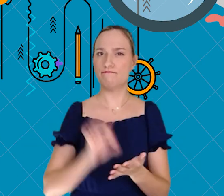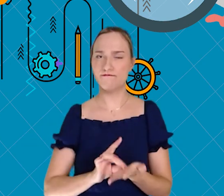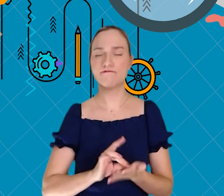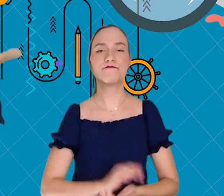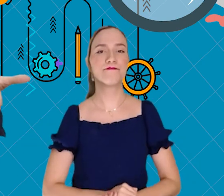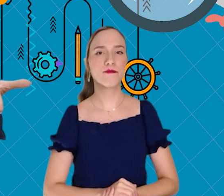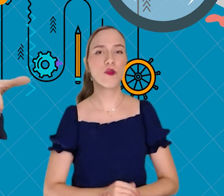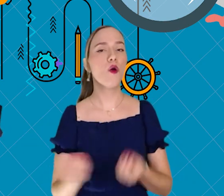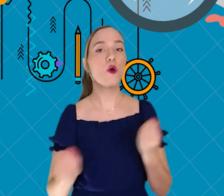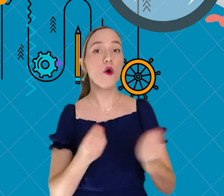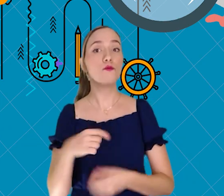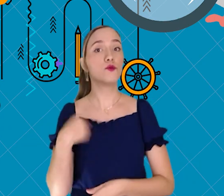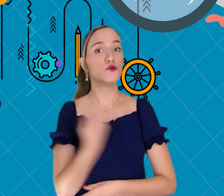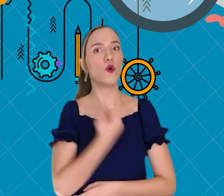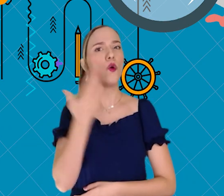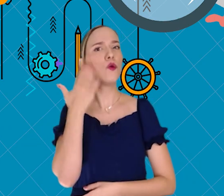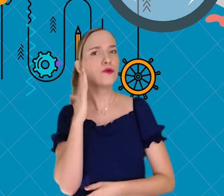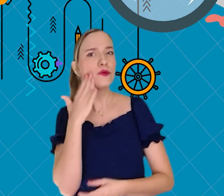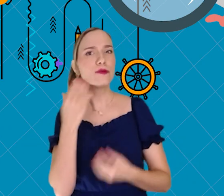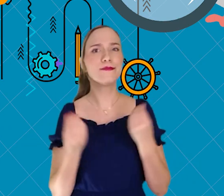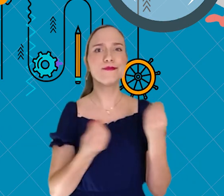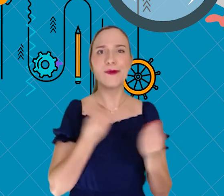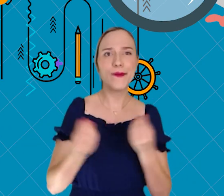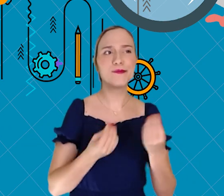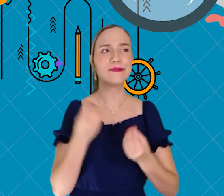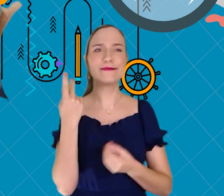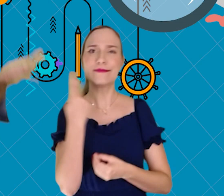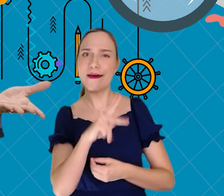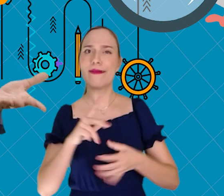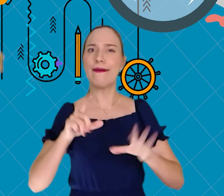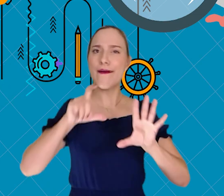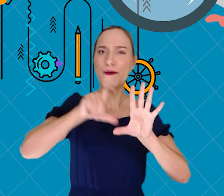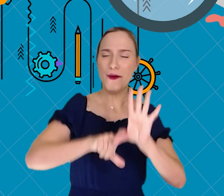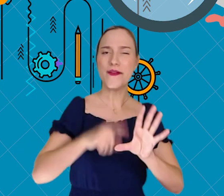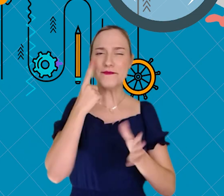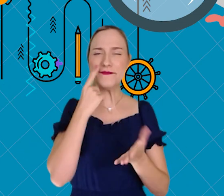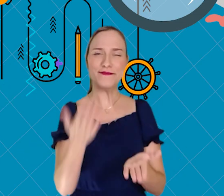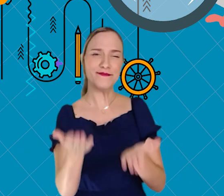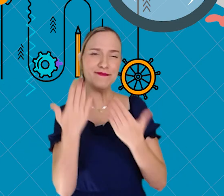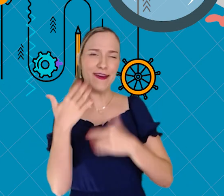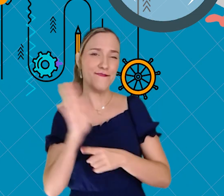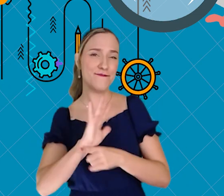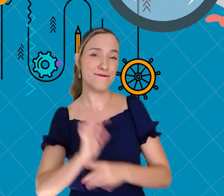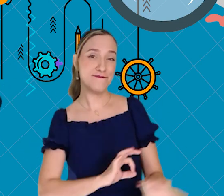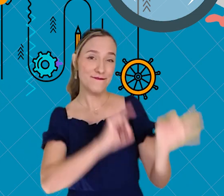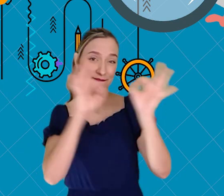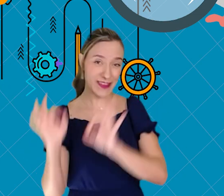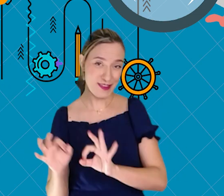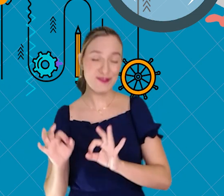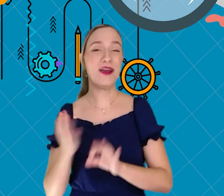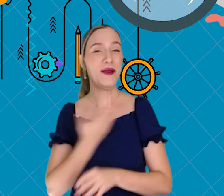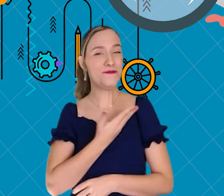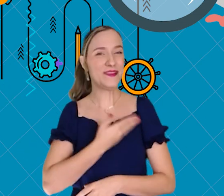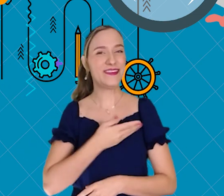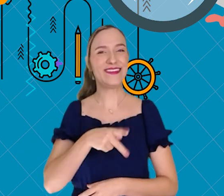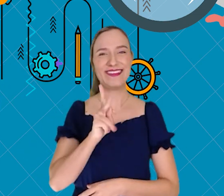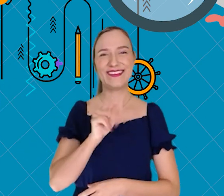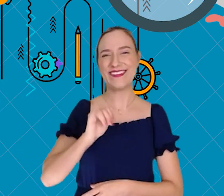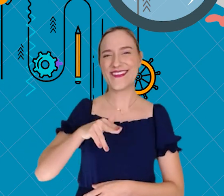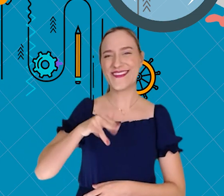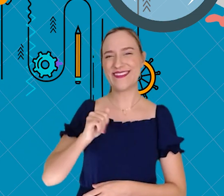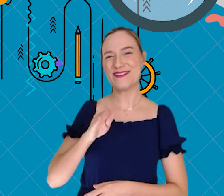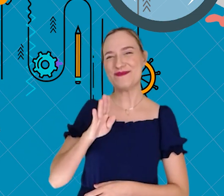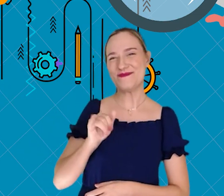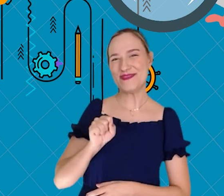desenvolver. Entender um pouco mais sobre Angola, vamos juntos acompanhar o vídeo do nosso